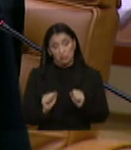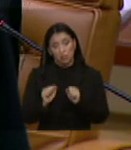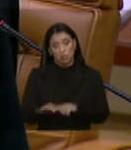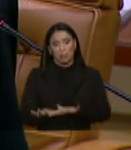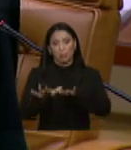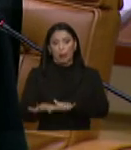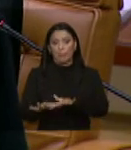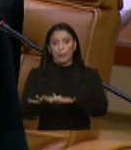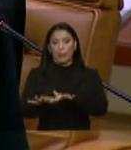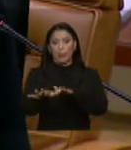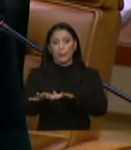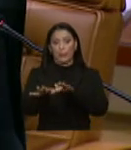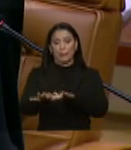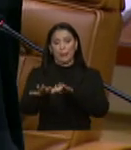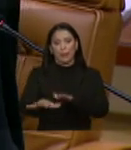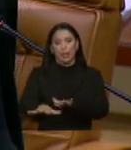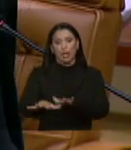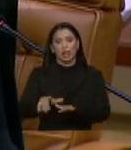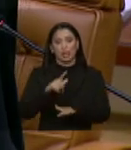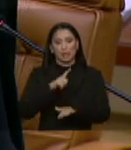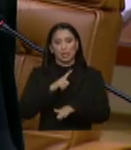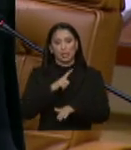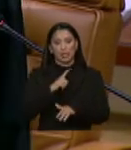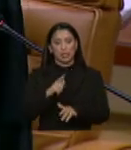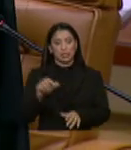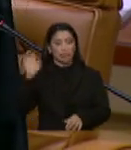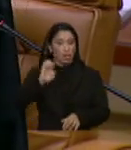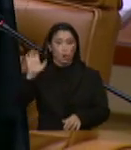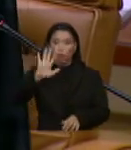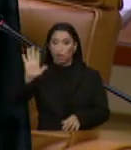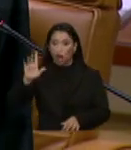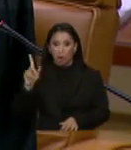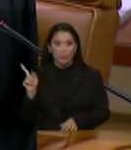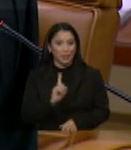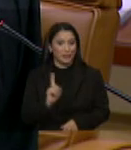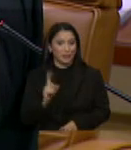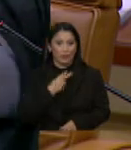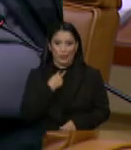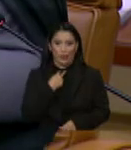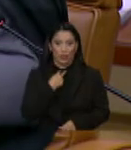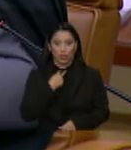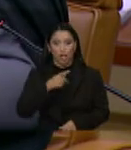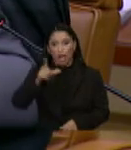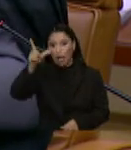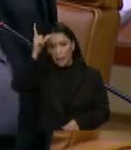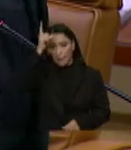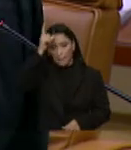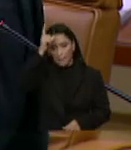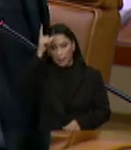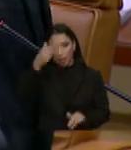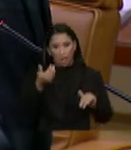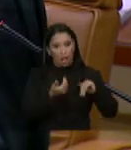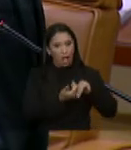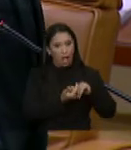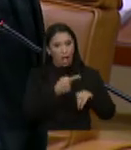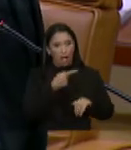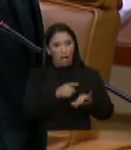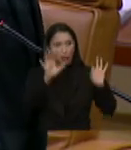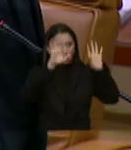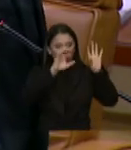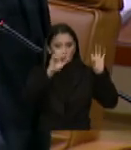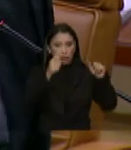passeatas com suástica Europa ocidental não permite na Alemanha inclusive o Parlamento aprovou e o tribunal